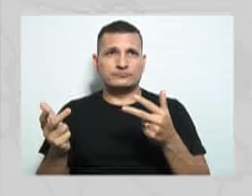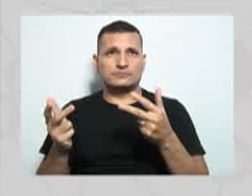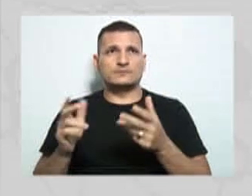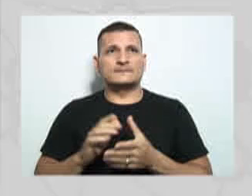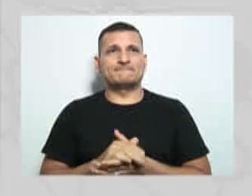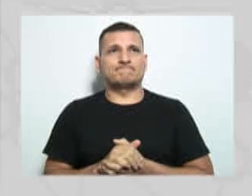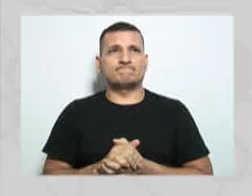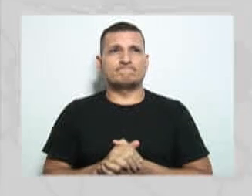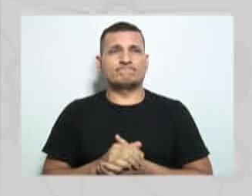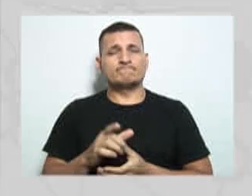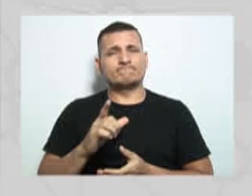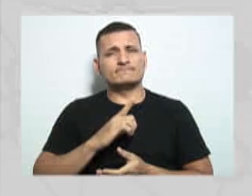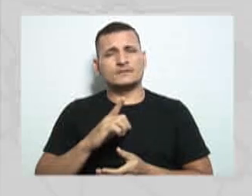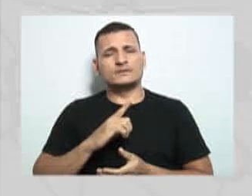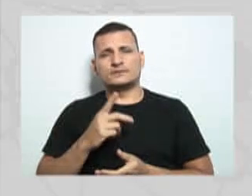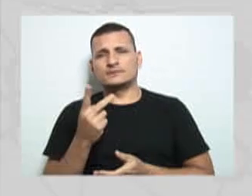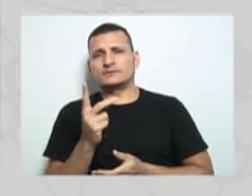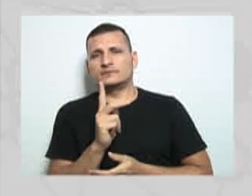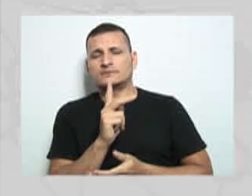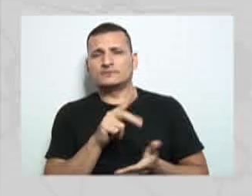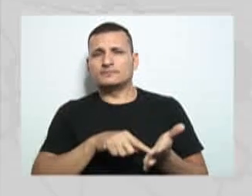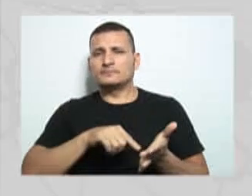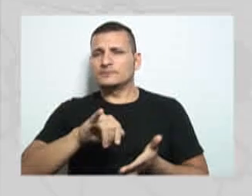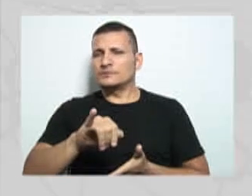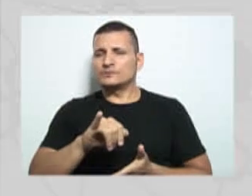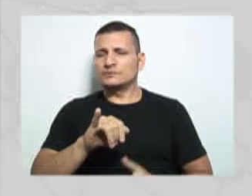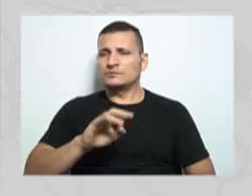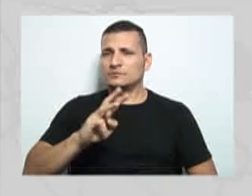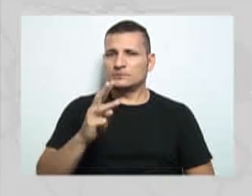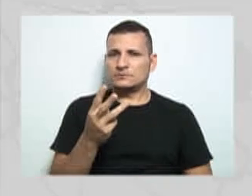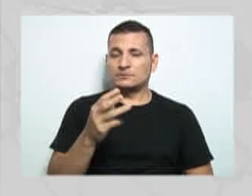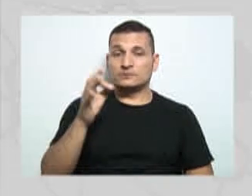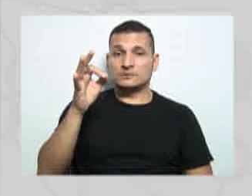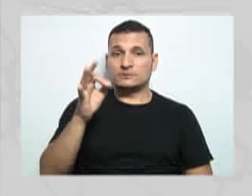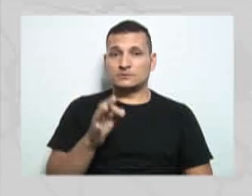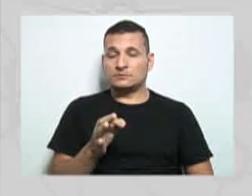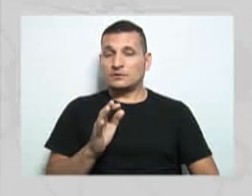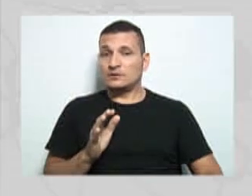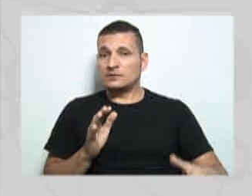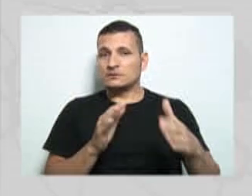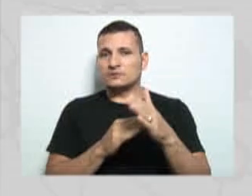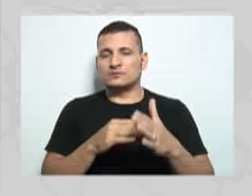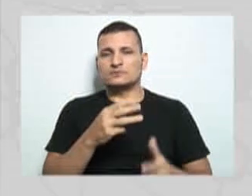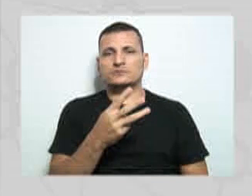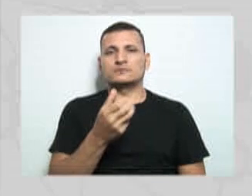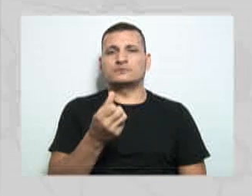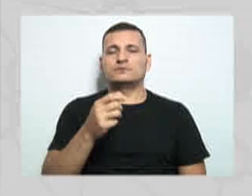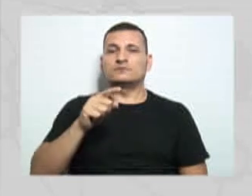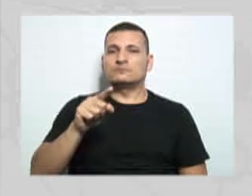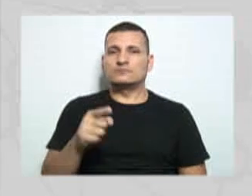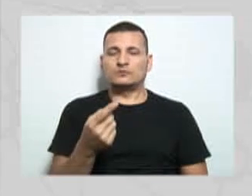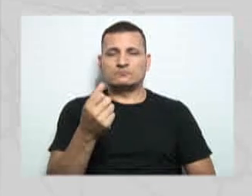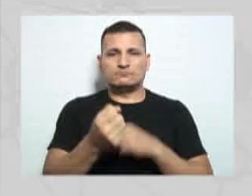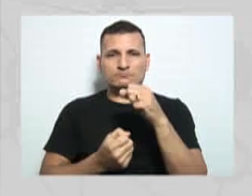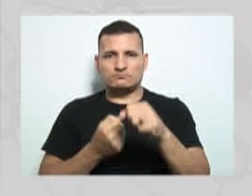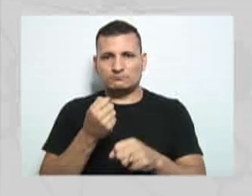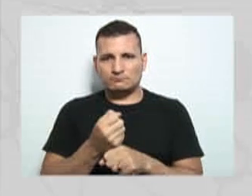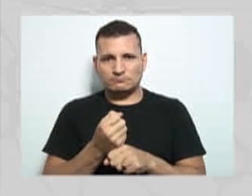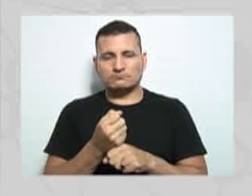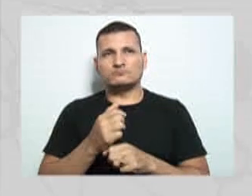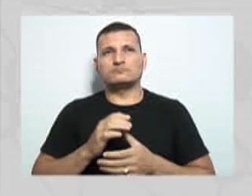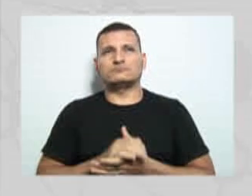tal forma que a carga tributária resulte em 3% até o limite anual de 36 mil de faturamento faturamento